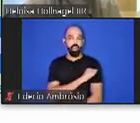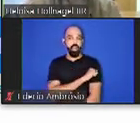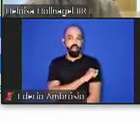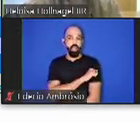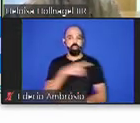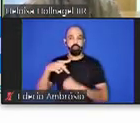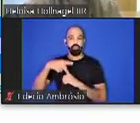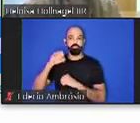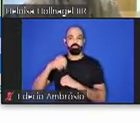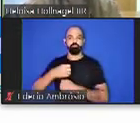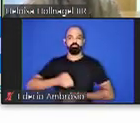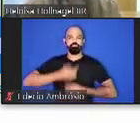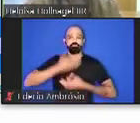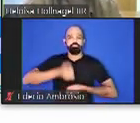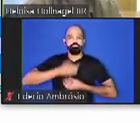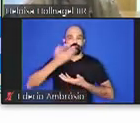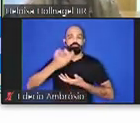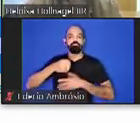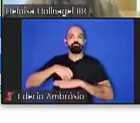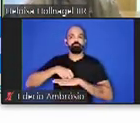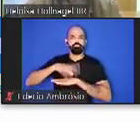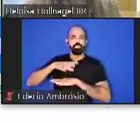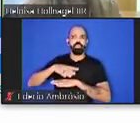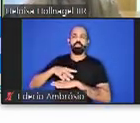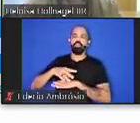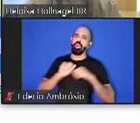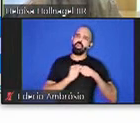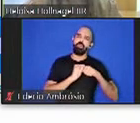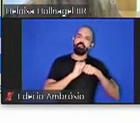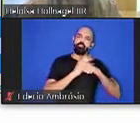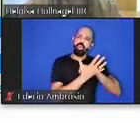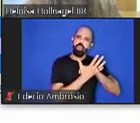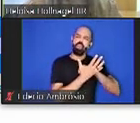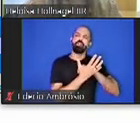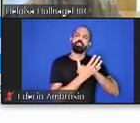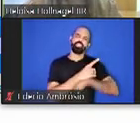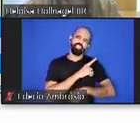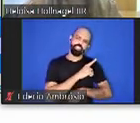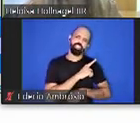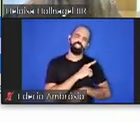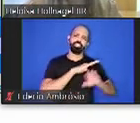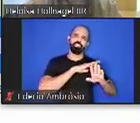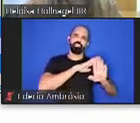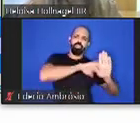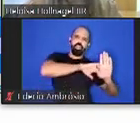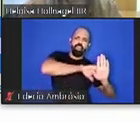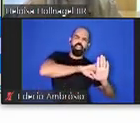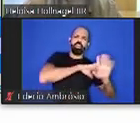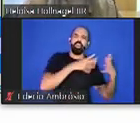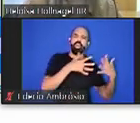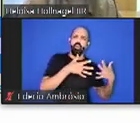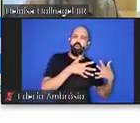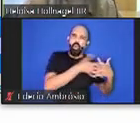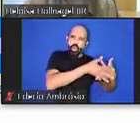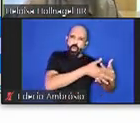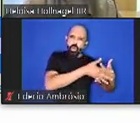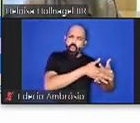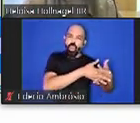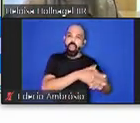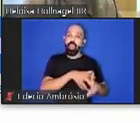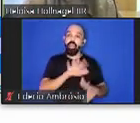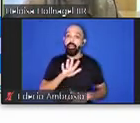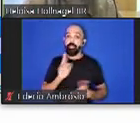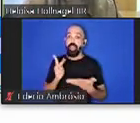pós-graduação dizendo que, embora a pandemia tenha o seu aspecto bastante complexo, o fato de um evento